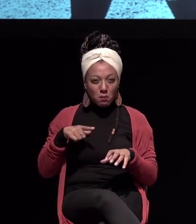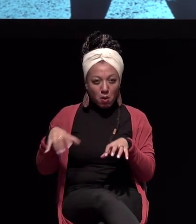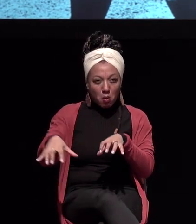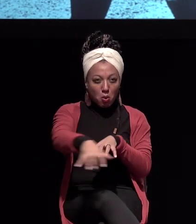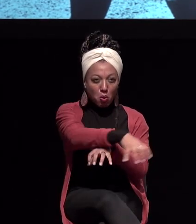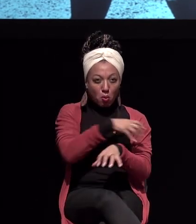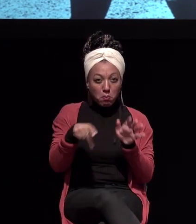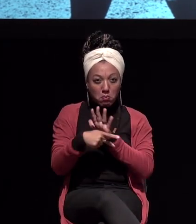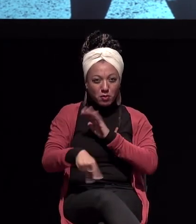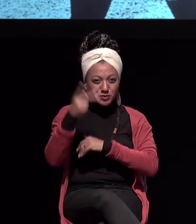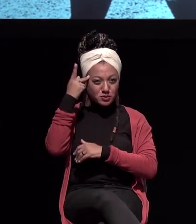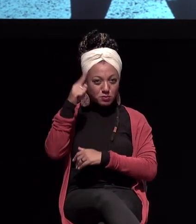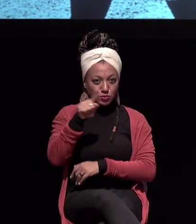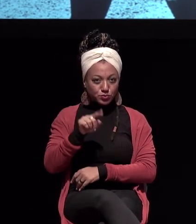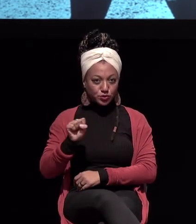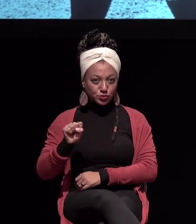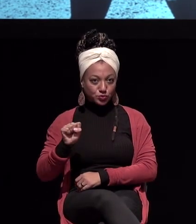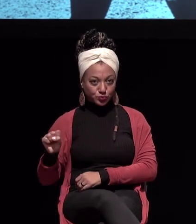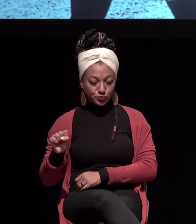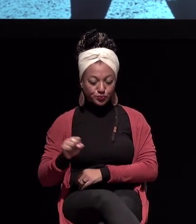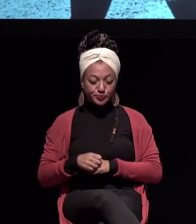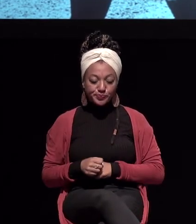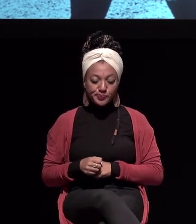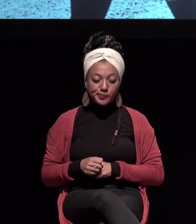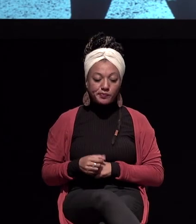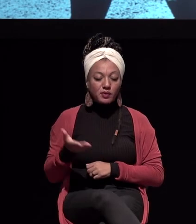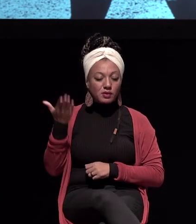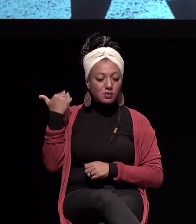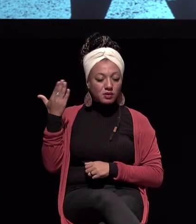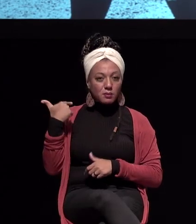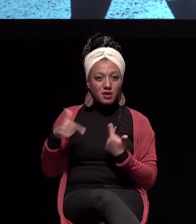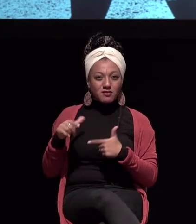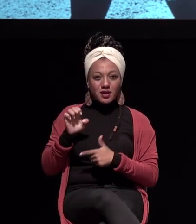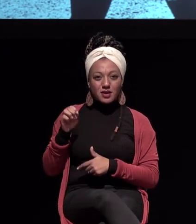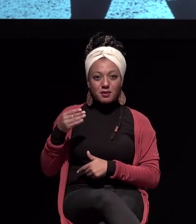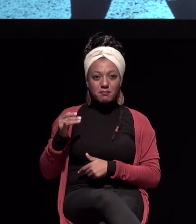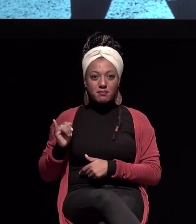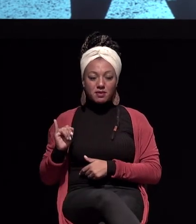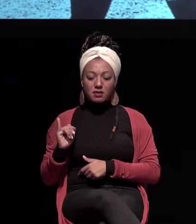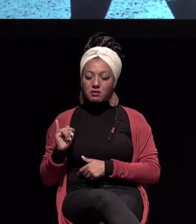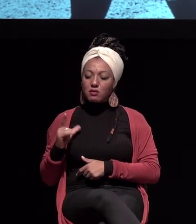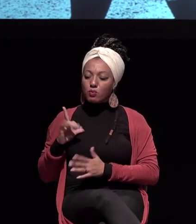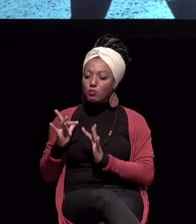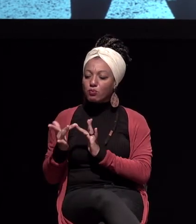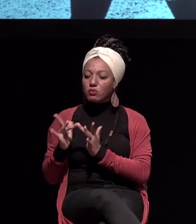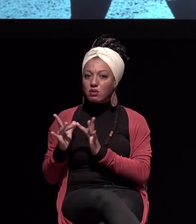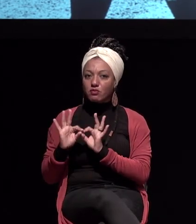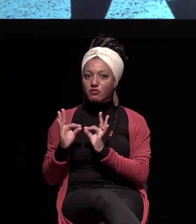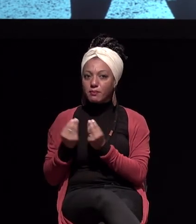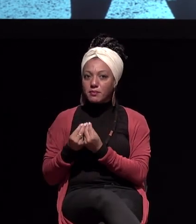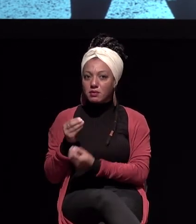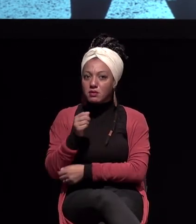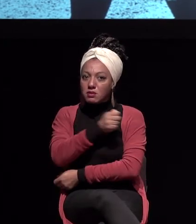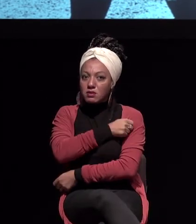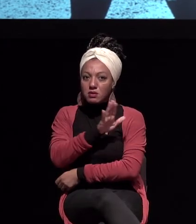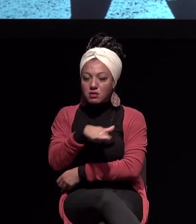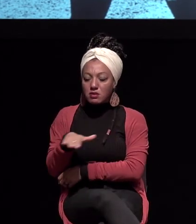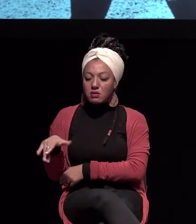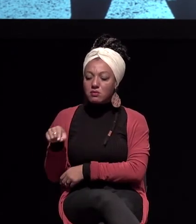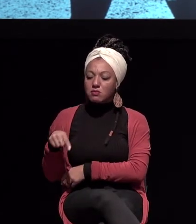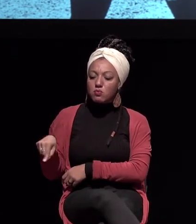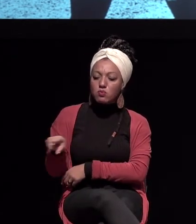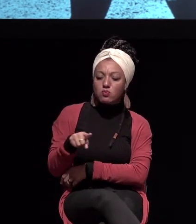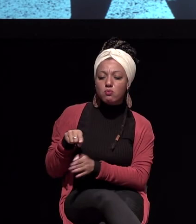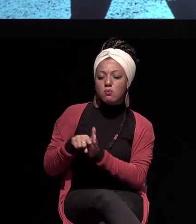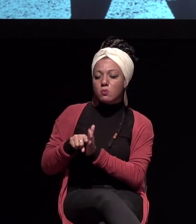infantil. Nós fizemos um mapeamento do território, né, com as famílias, e a grande